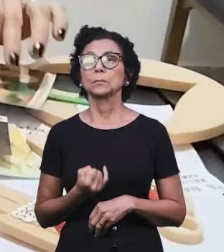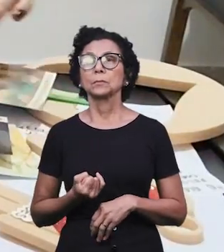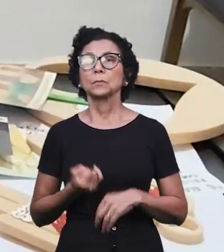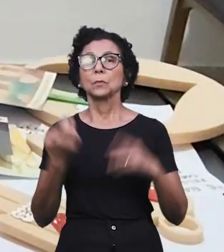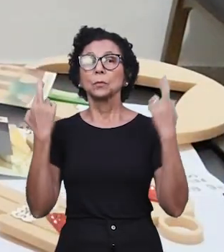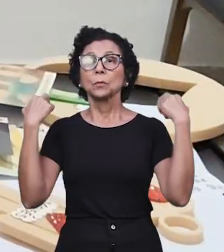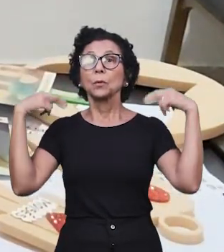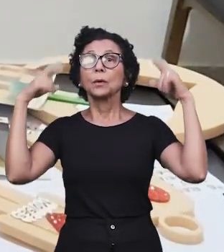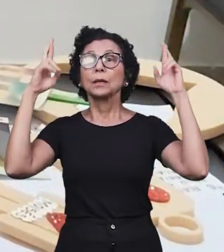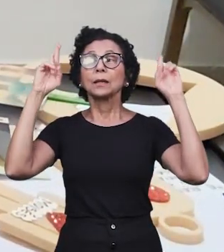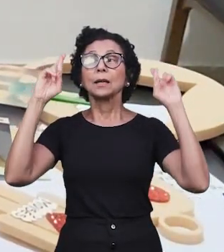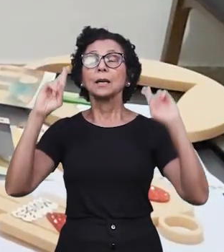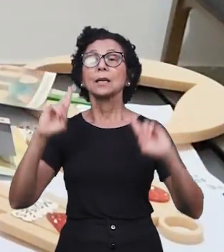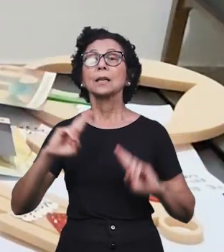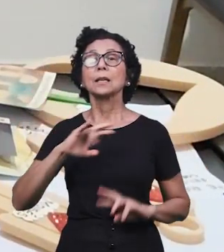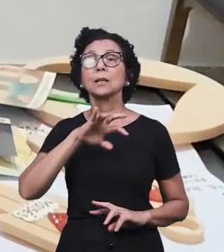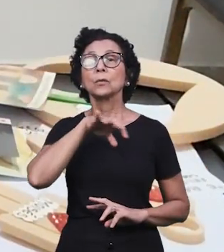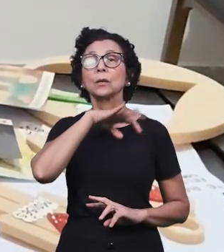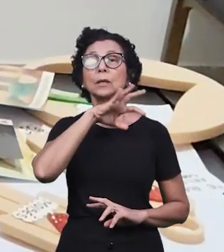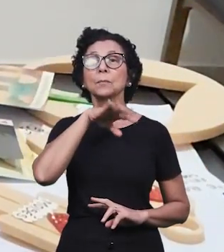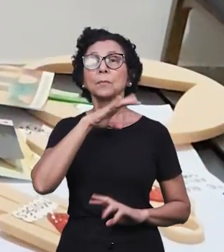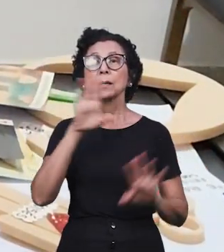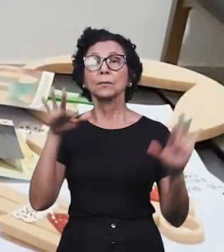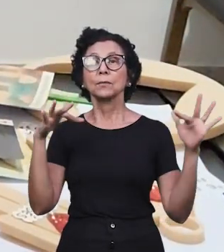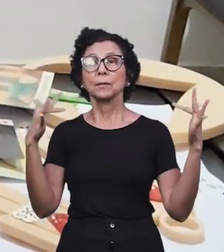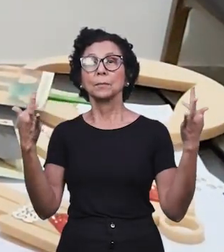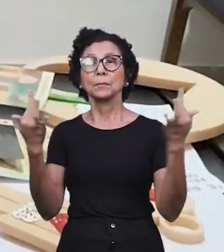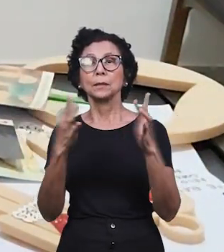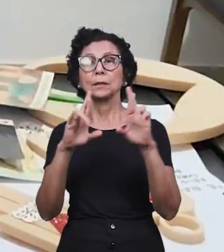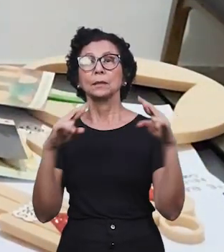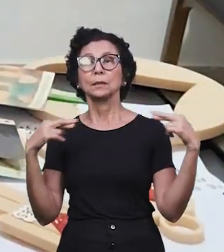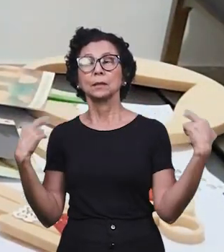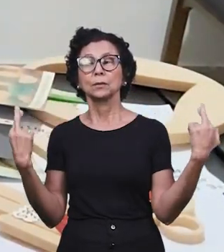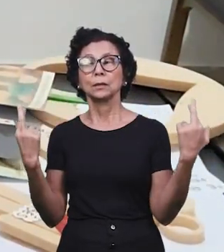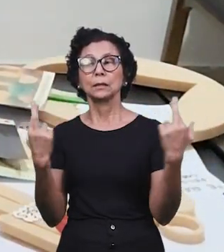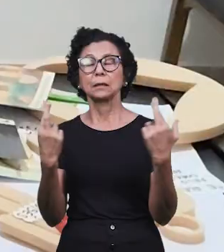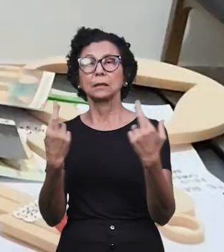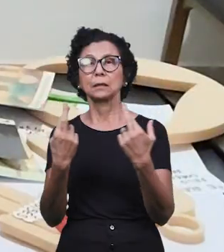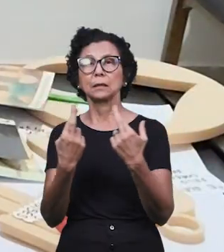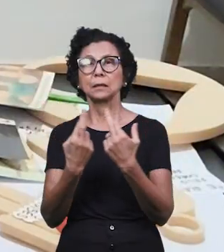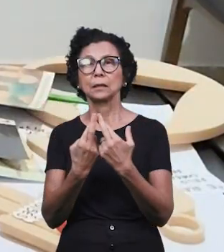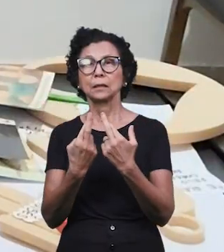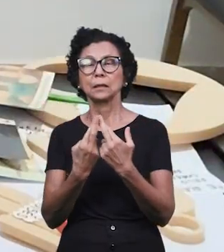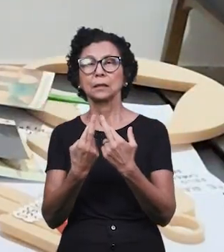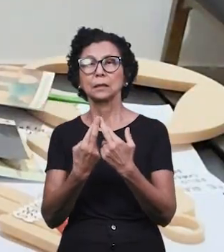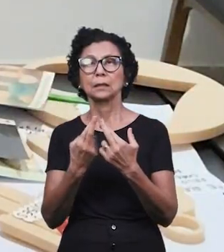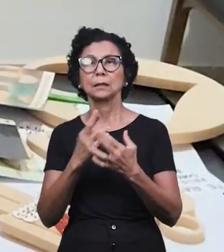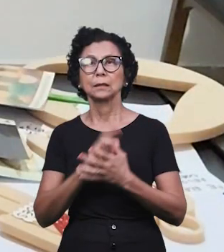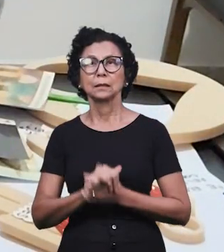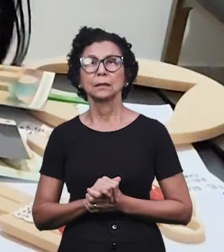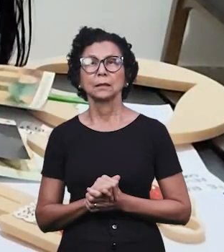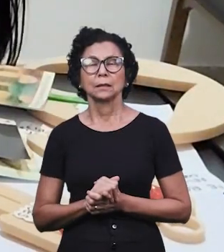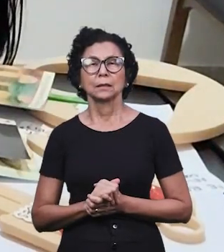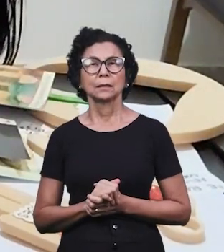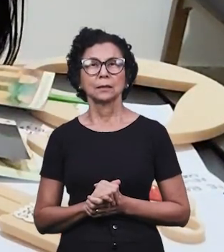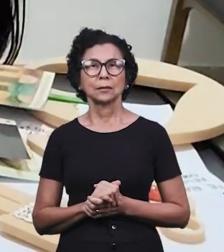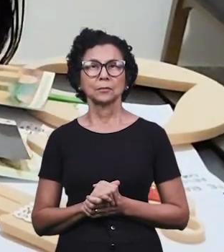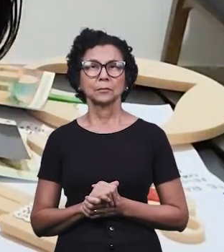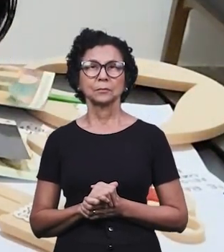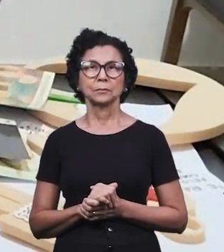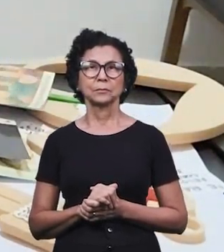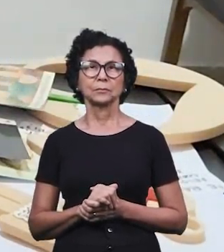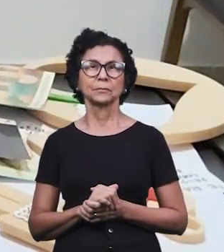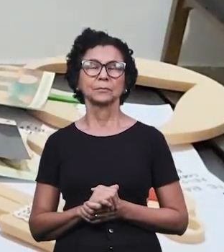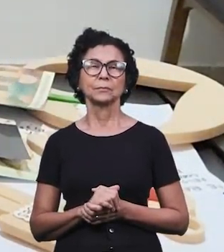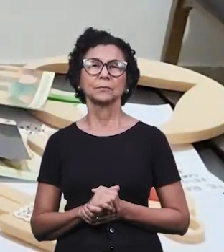o cordeiro, a família reunida aqui, em volta do cordeiro. Eu vou mostrar